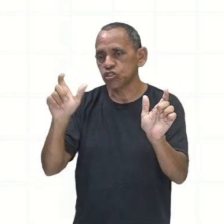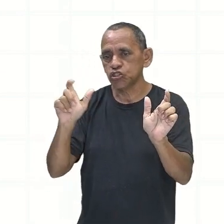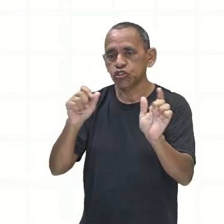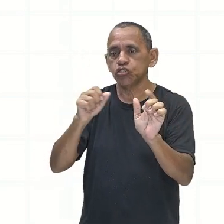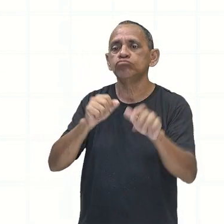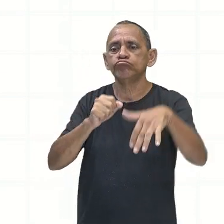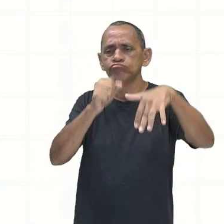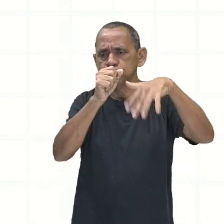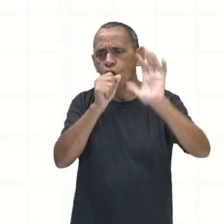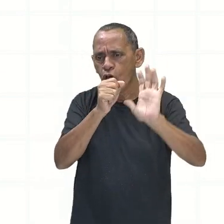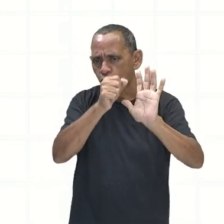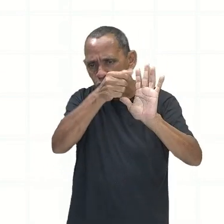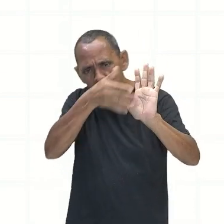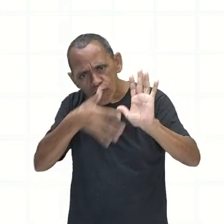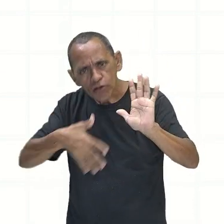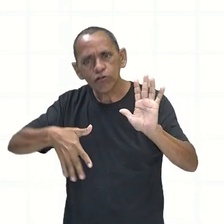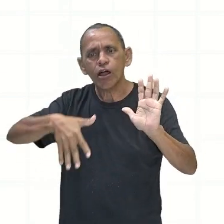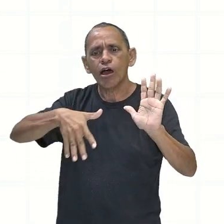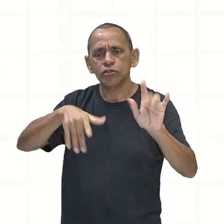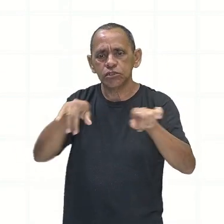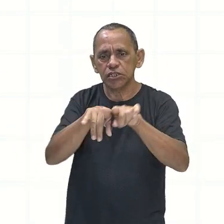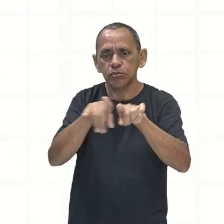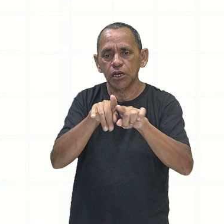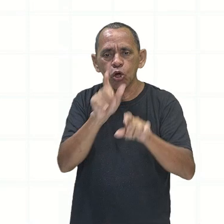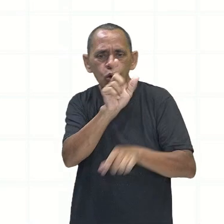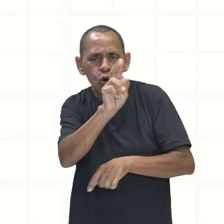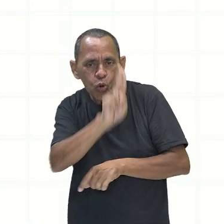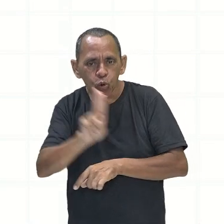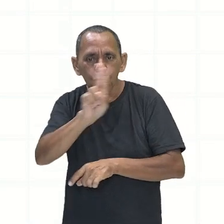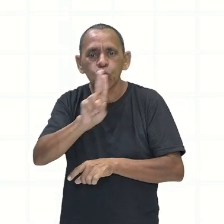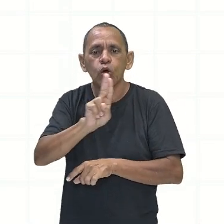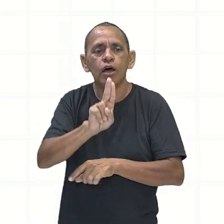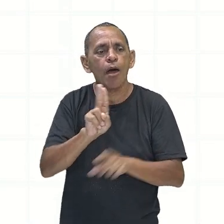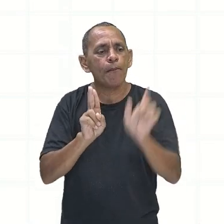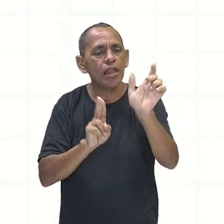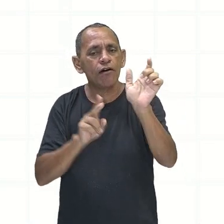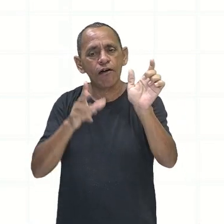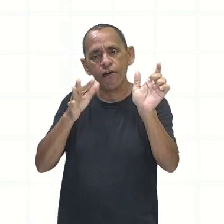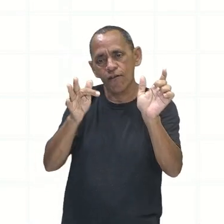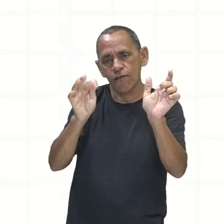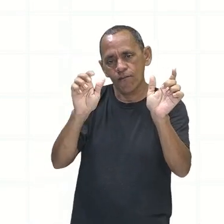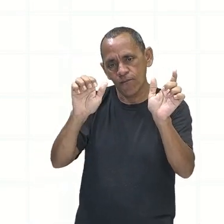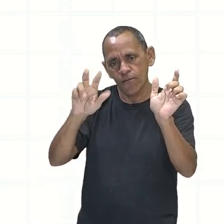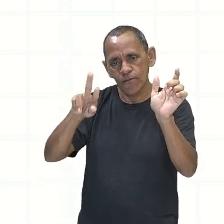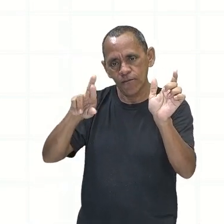figurativo, né? Utiliza-se a palavra fera, né?